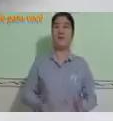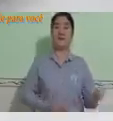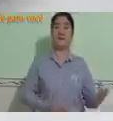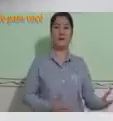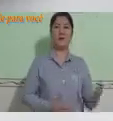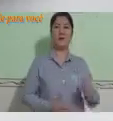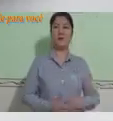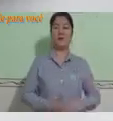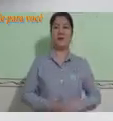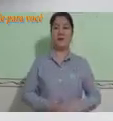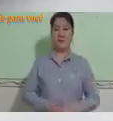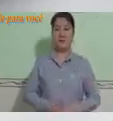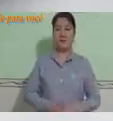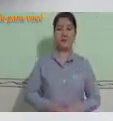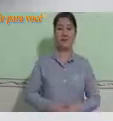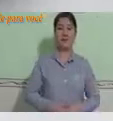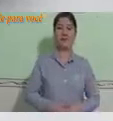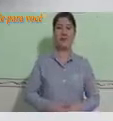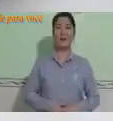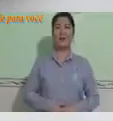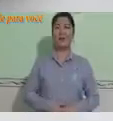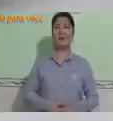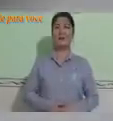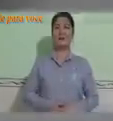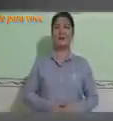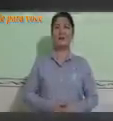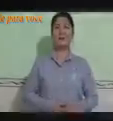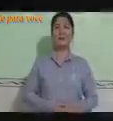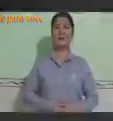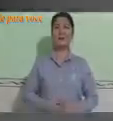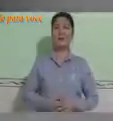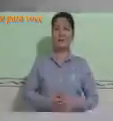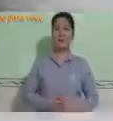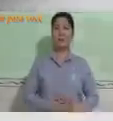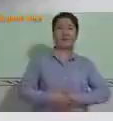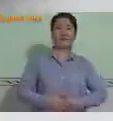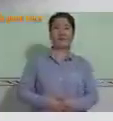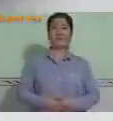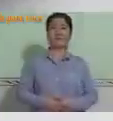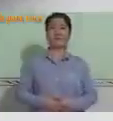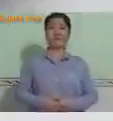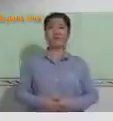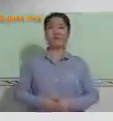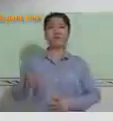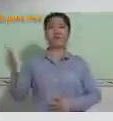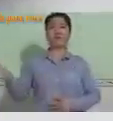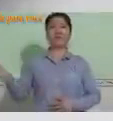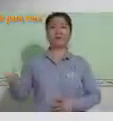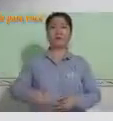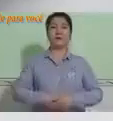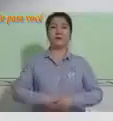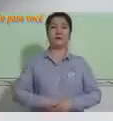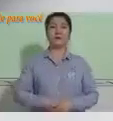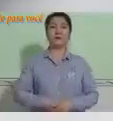GERALMNT é o cansaço pior após fazer exercício físico ou mental, mas não melhora como devido ao descanso e não se